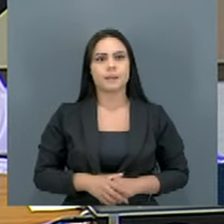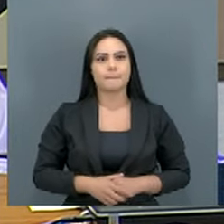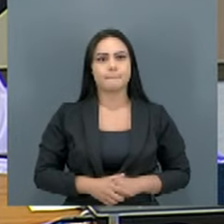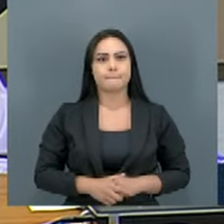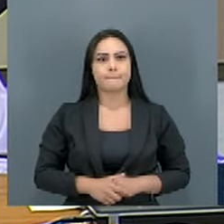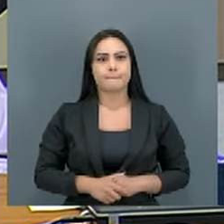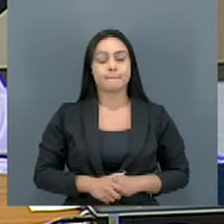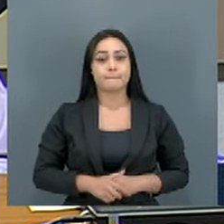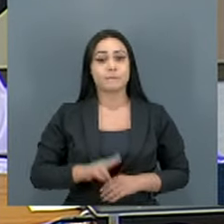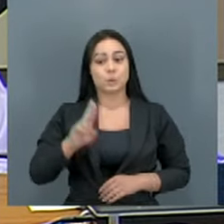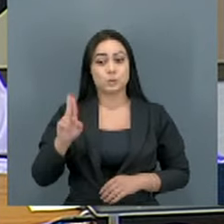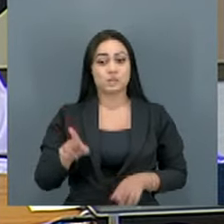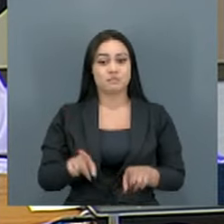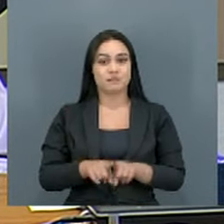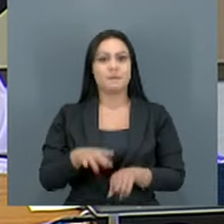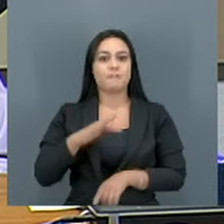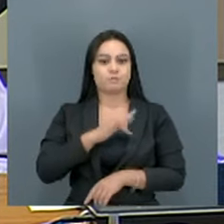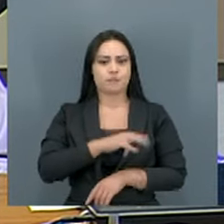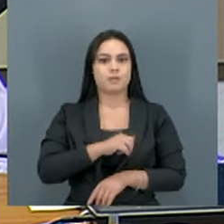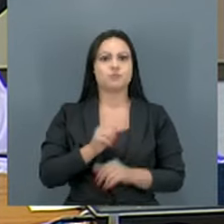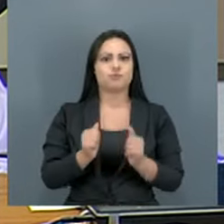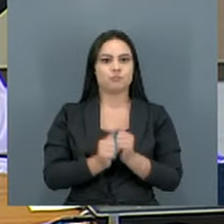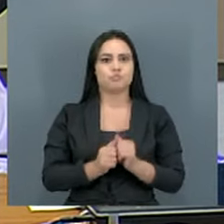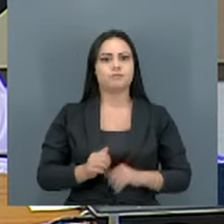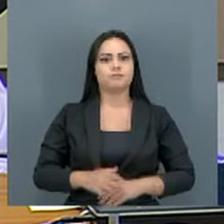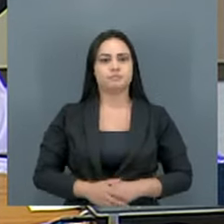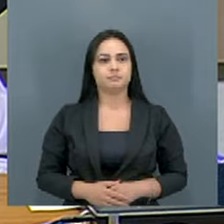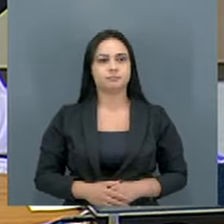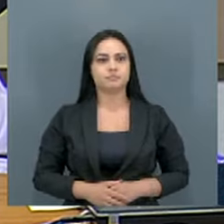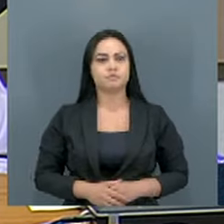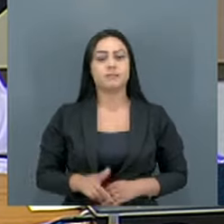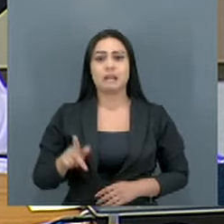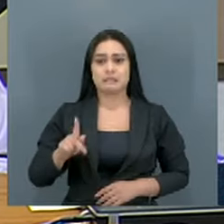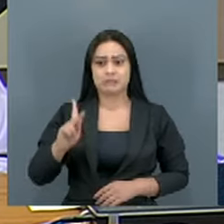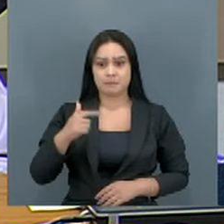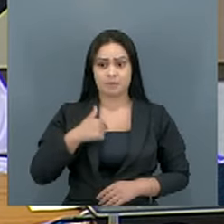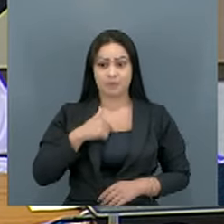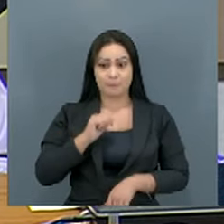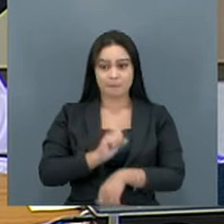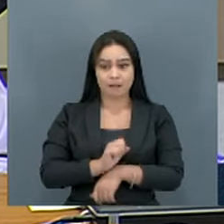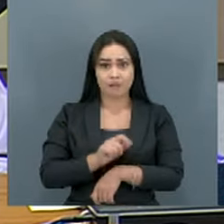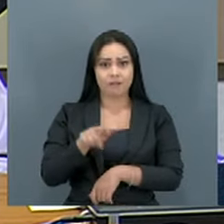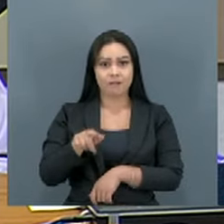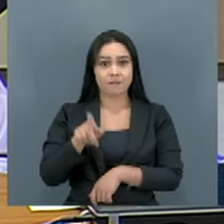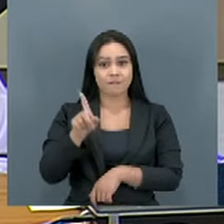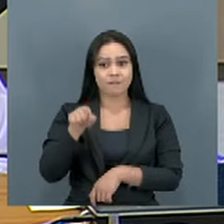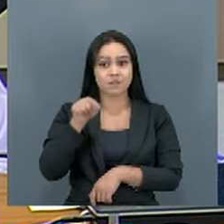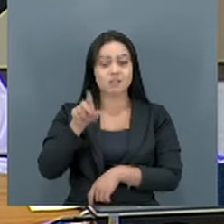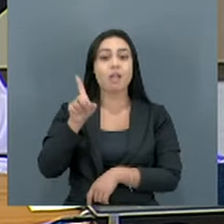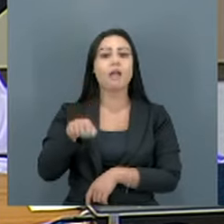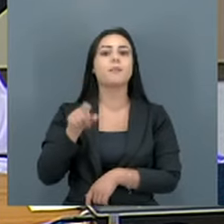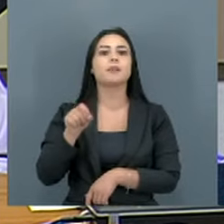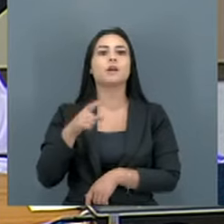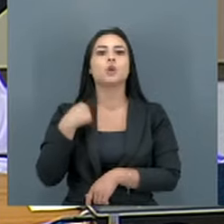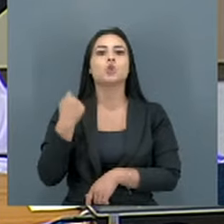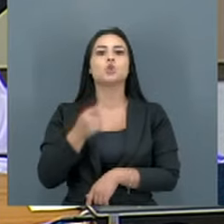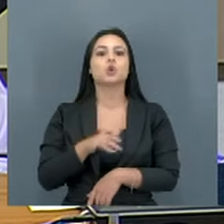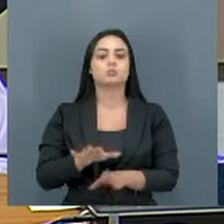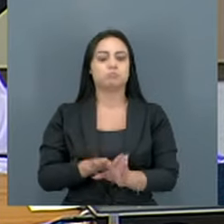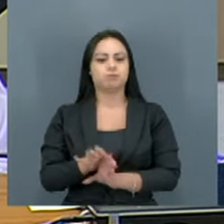Está usando também a FUNAI com nós. Sempre que eu falo, você é nosso